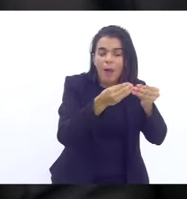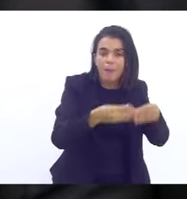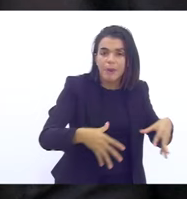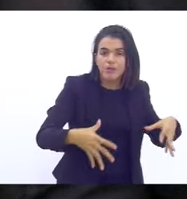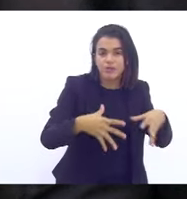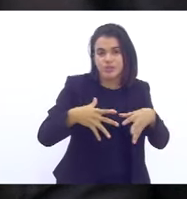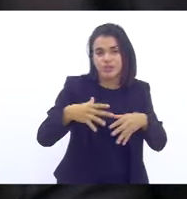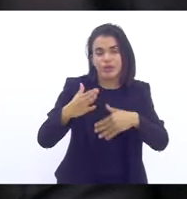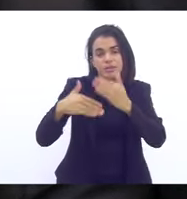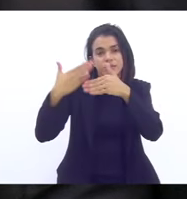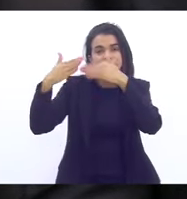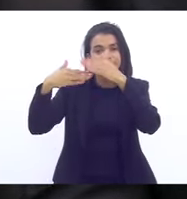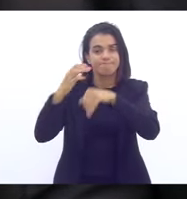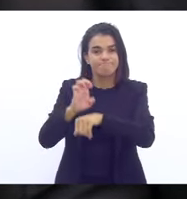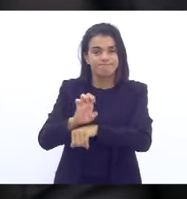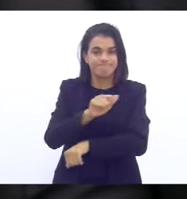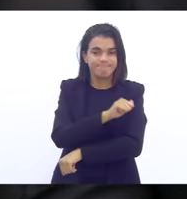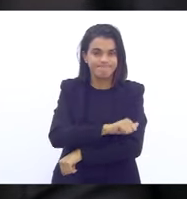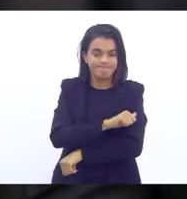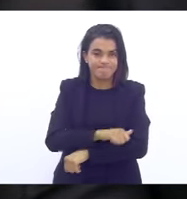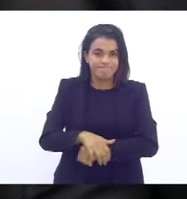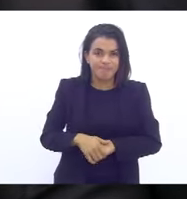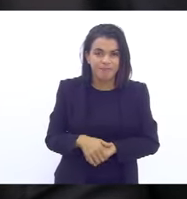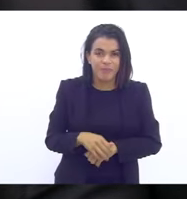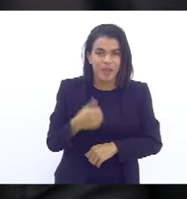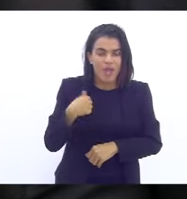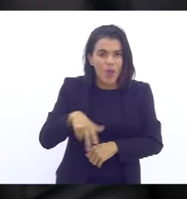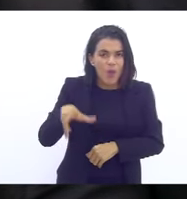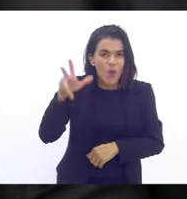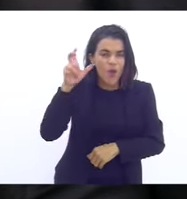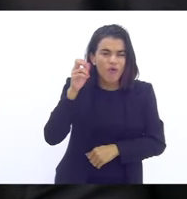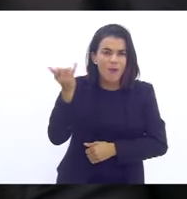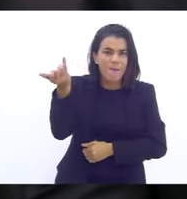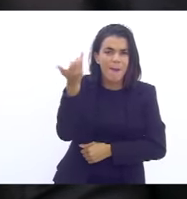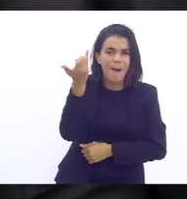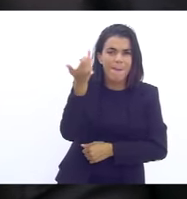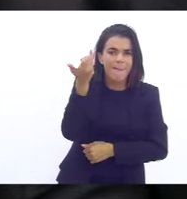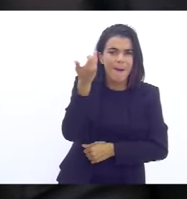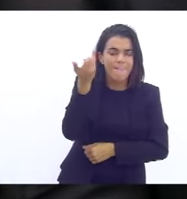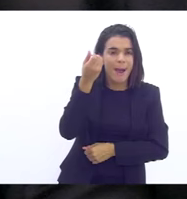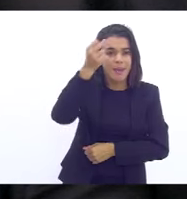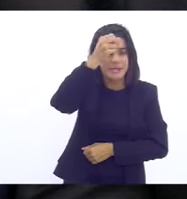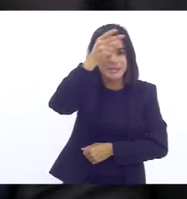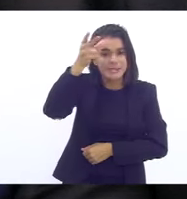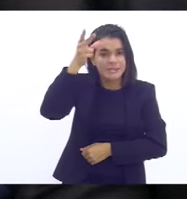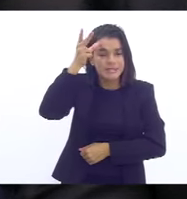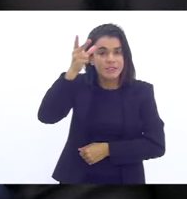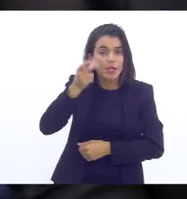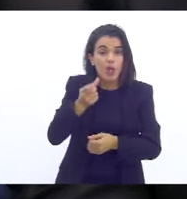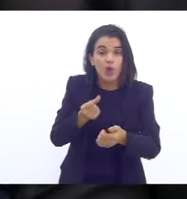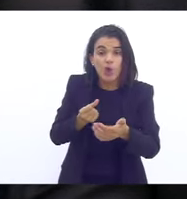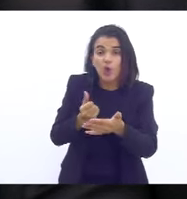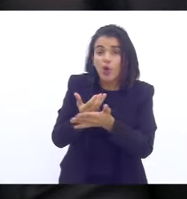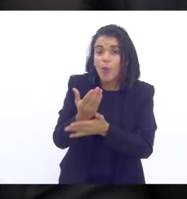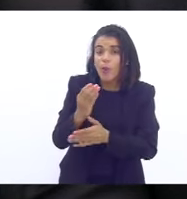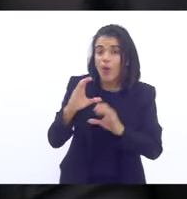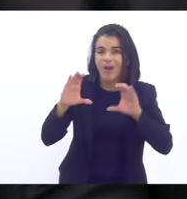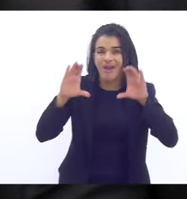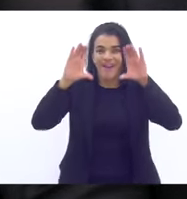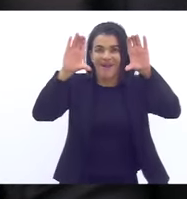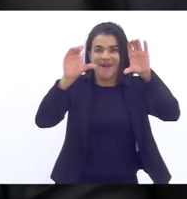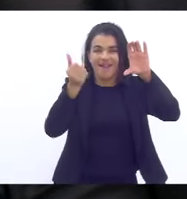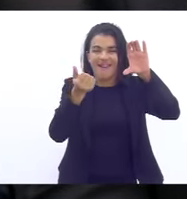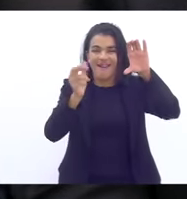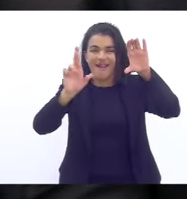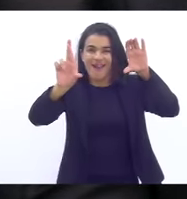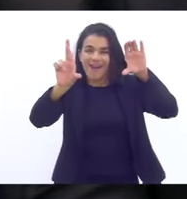do nosso estado do Rio de Janeiro. Eu ouvi relatos de um prefeito que comprou ar-condicionado para